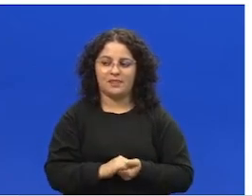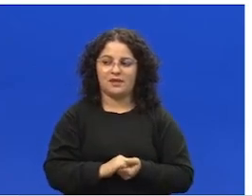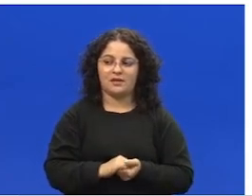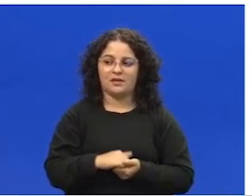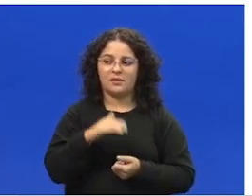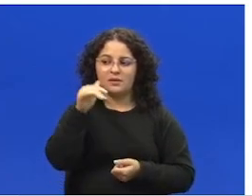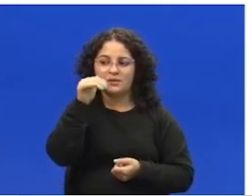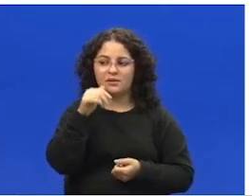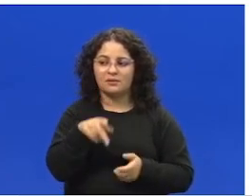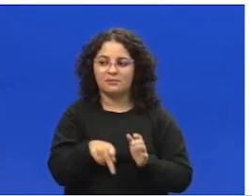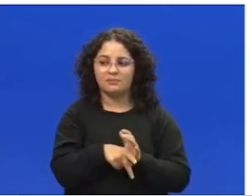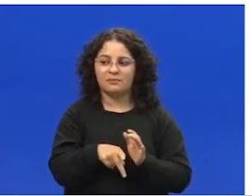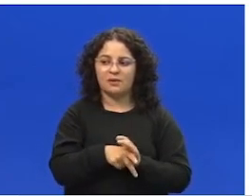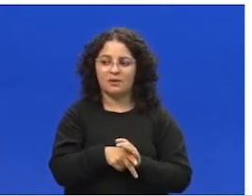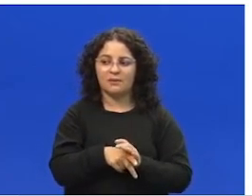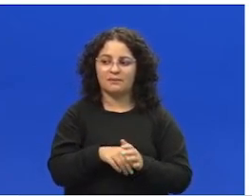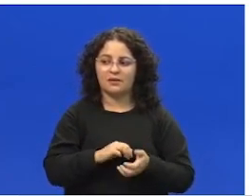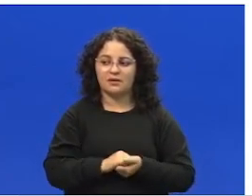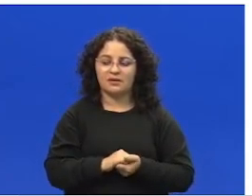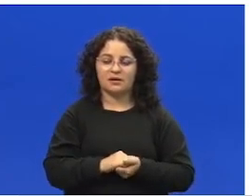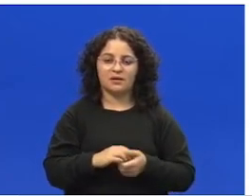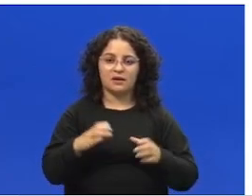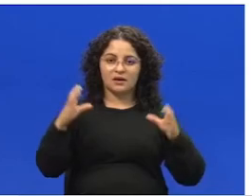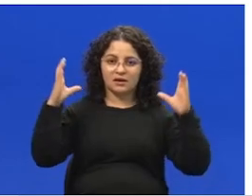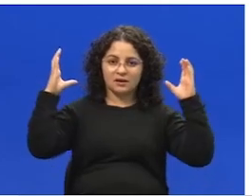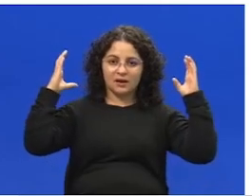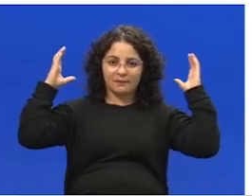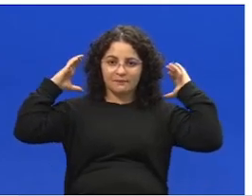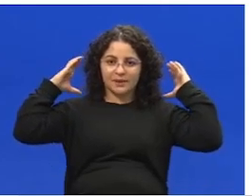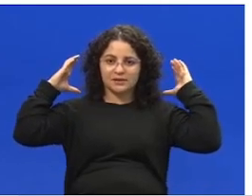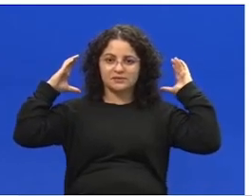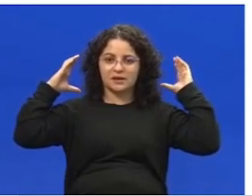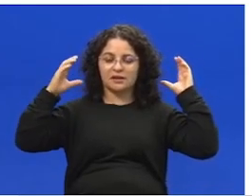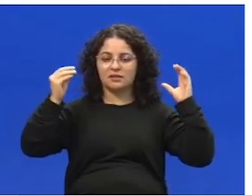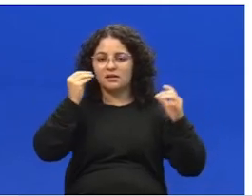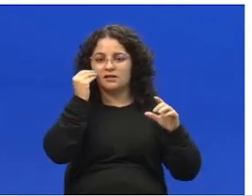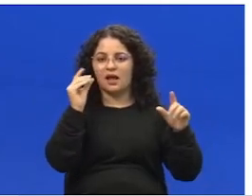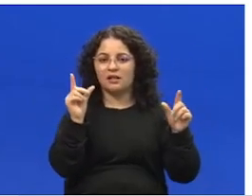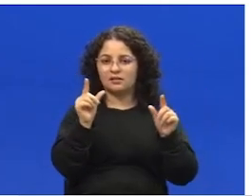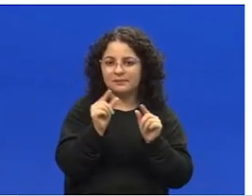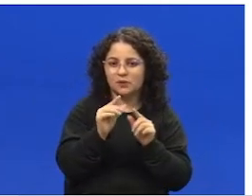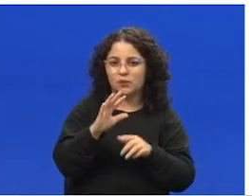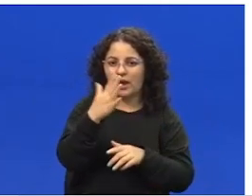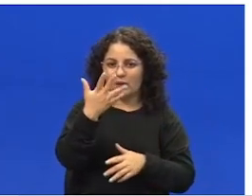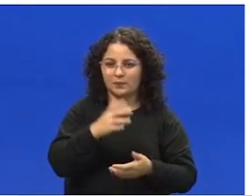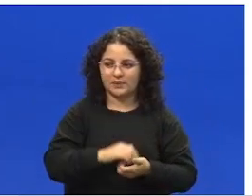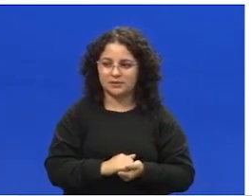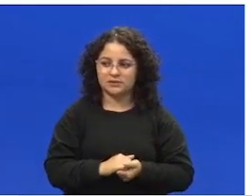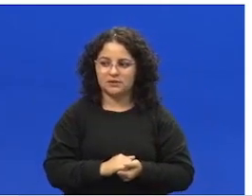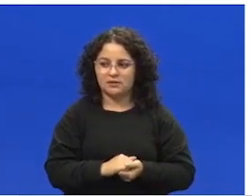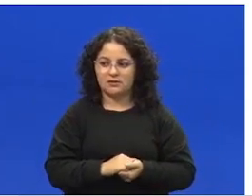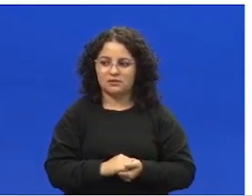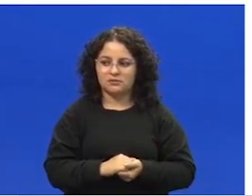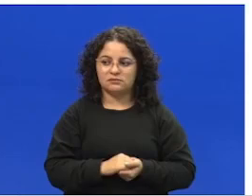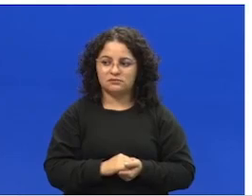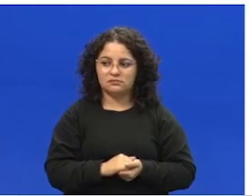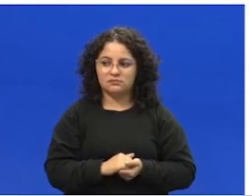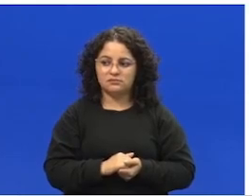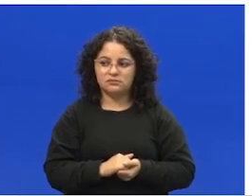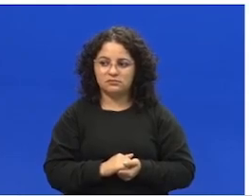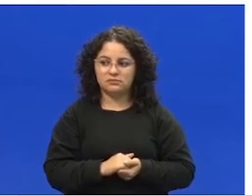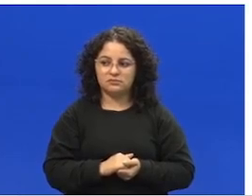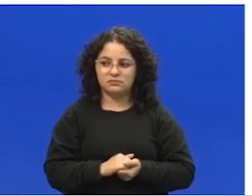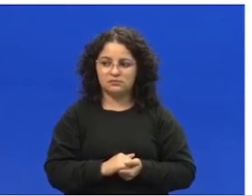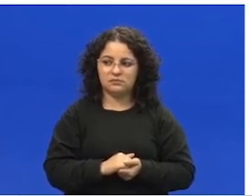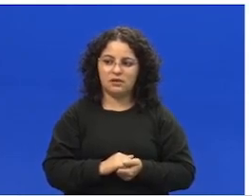Curiosidade, os encostos de cabeça, eles foram desenvolvidos para minimizar este efeito. E eles, né,